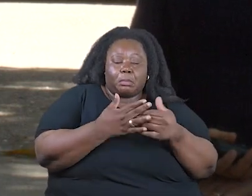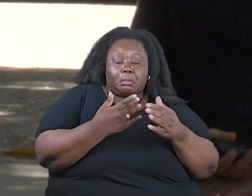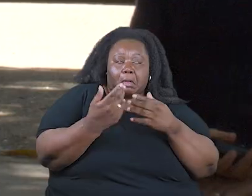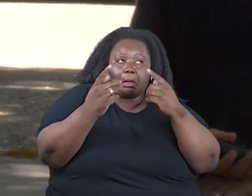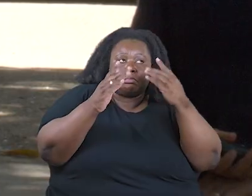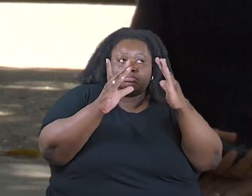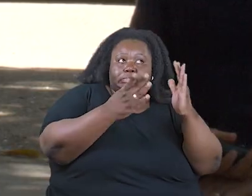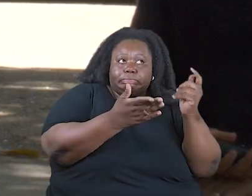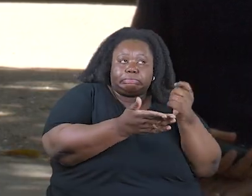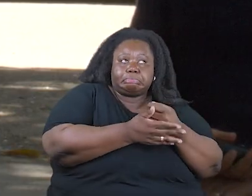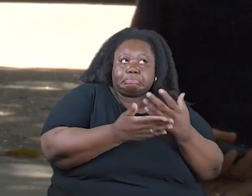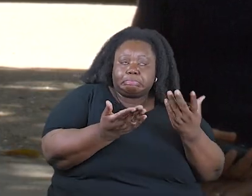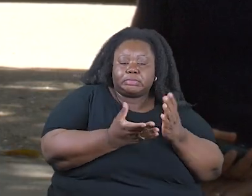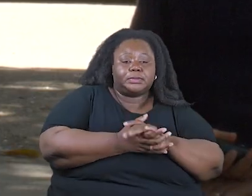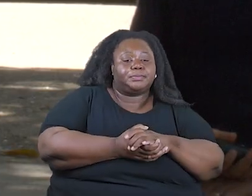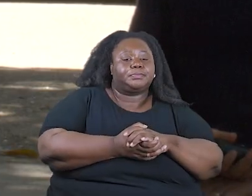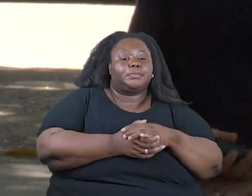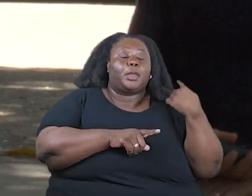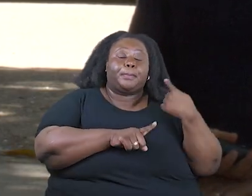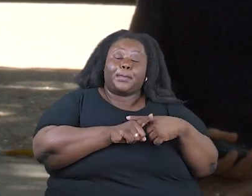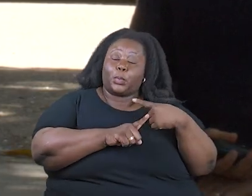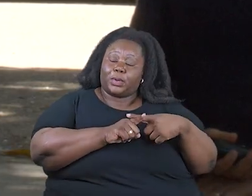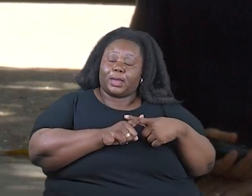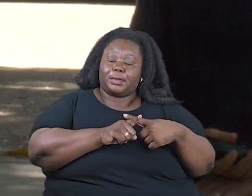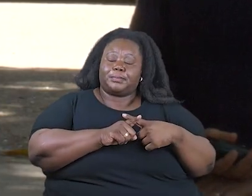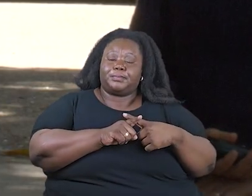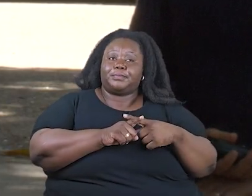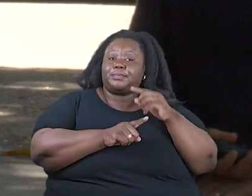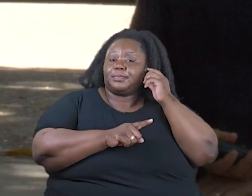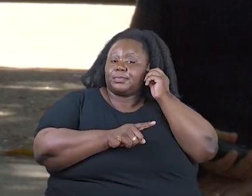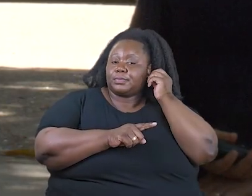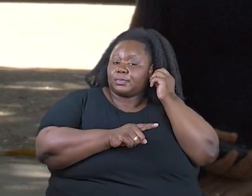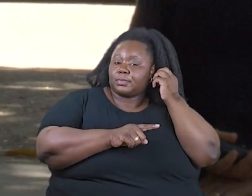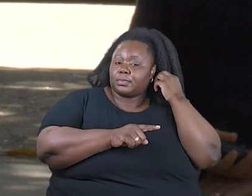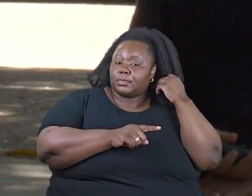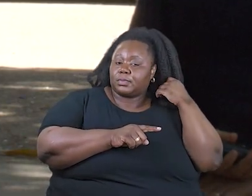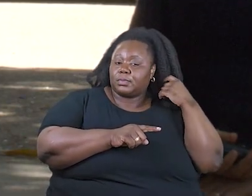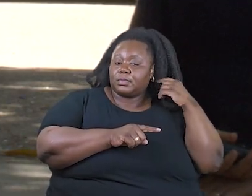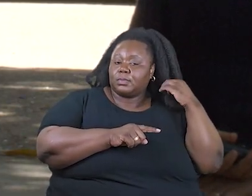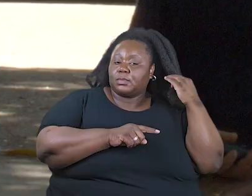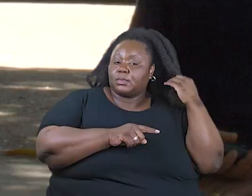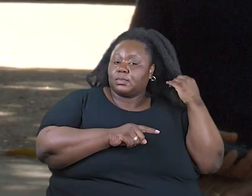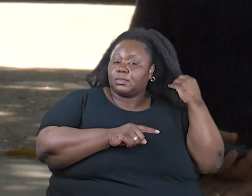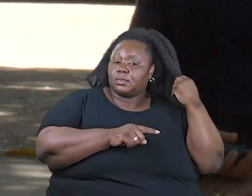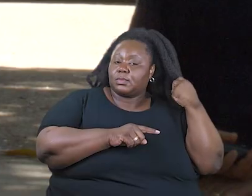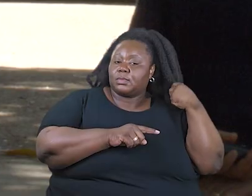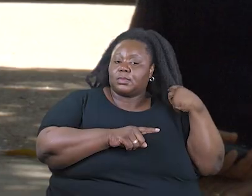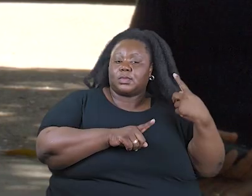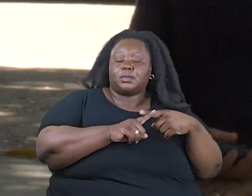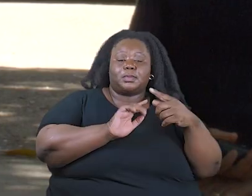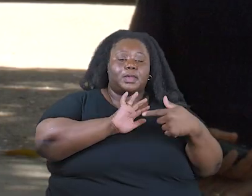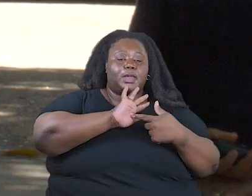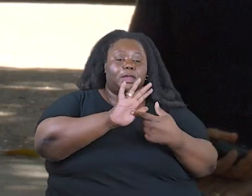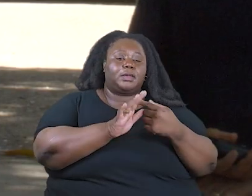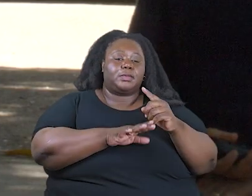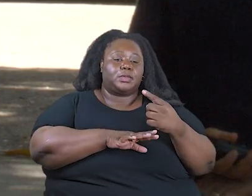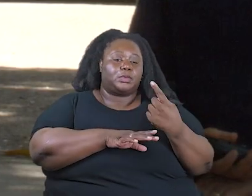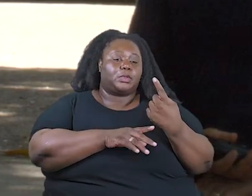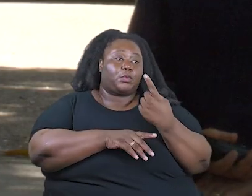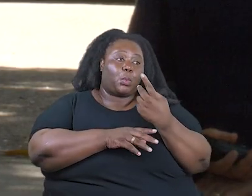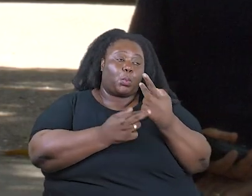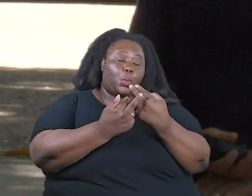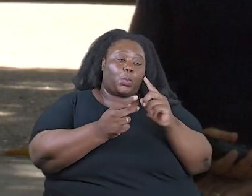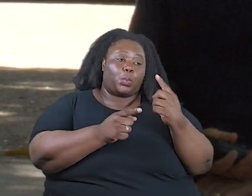livraria, né? Porque aí lá ficou essa ideia mais do livro numa edição limitada